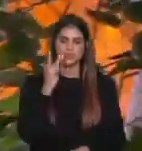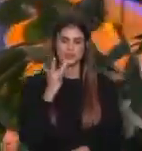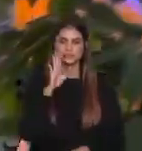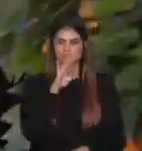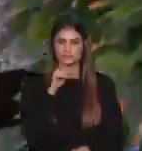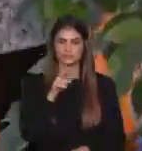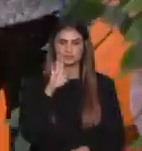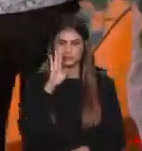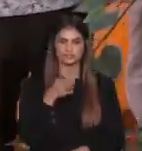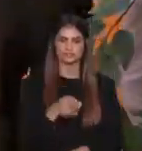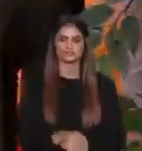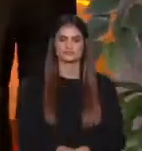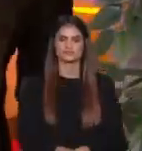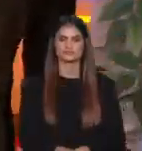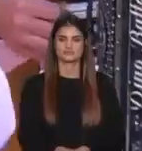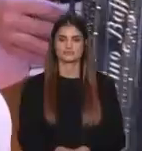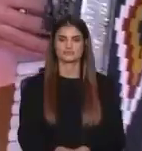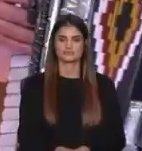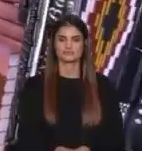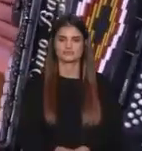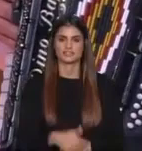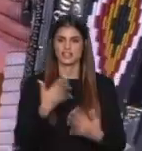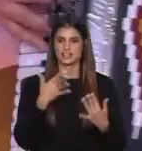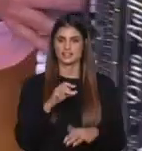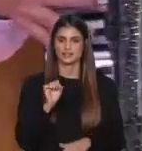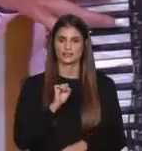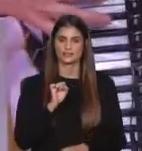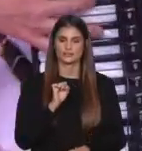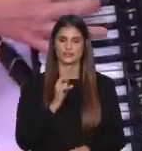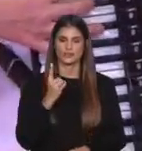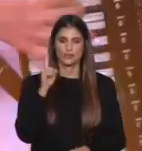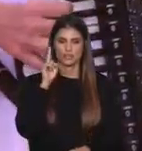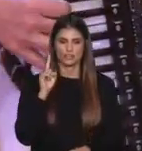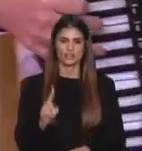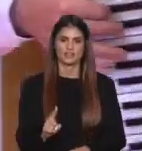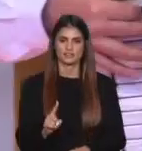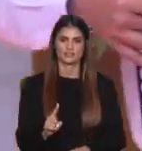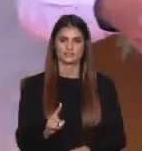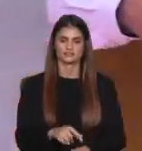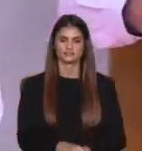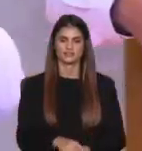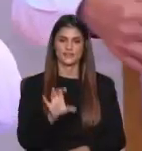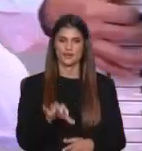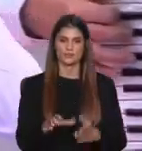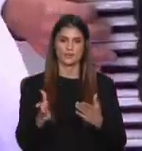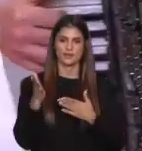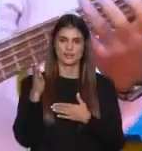tu soubesses, a minha alegria era por um dia contigo